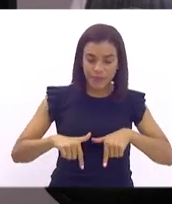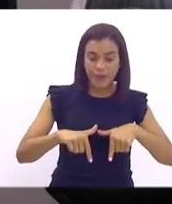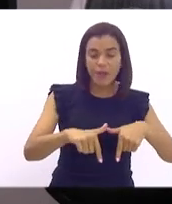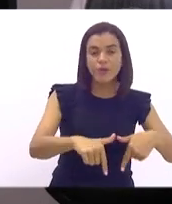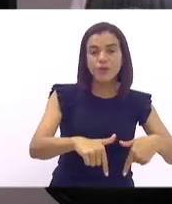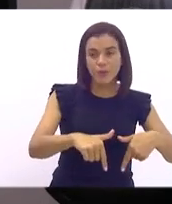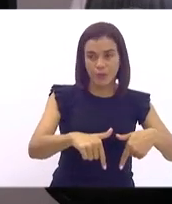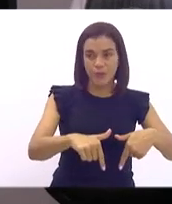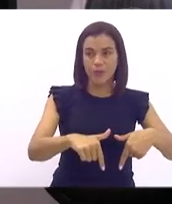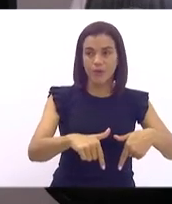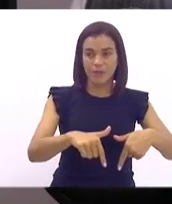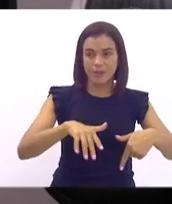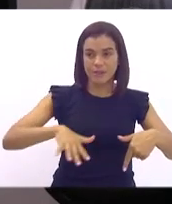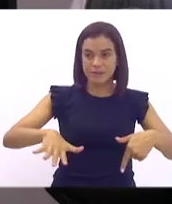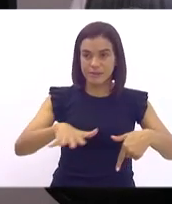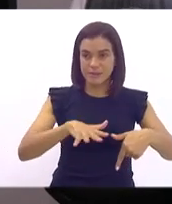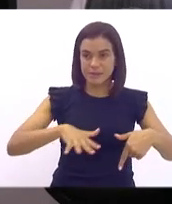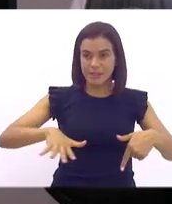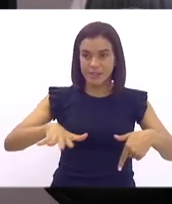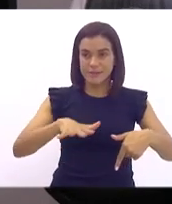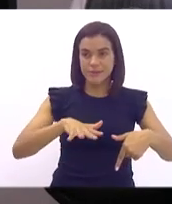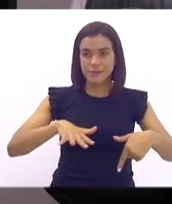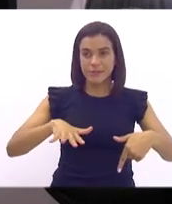no, na situação